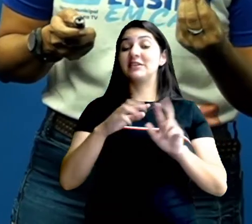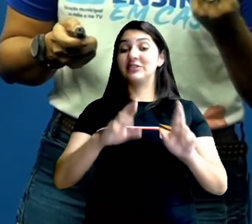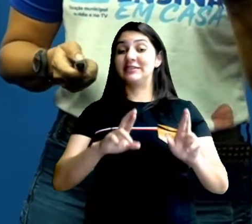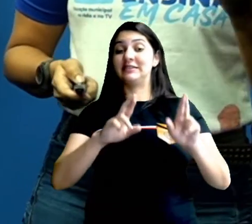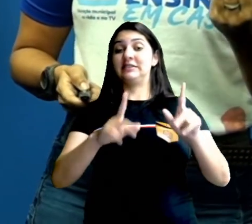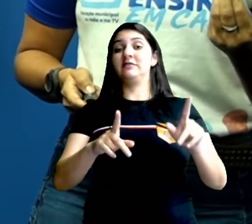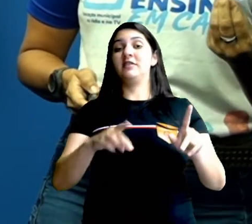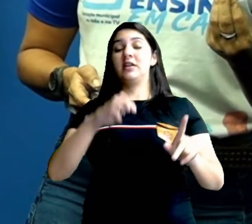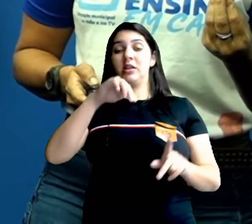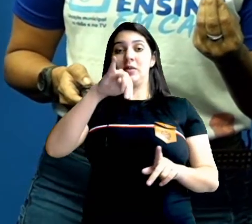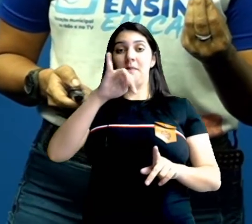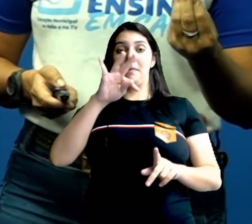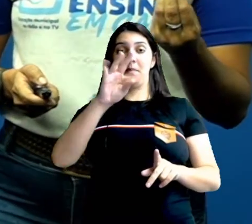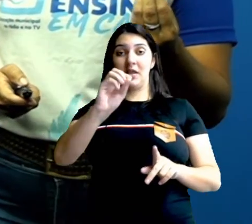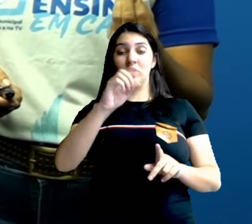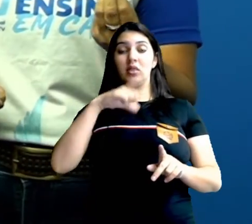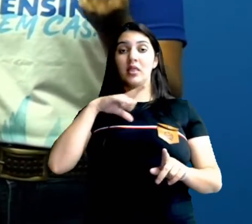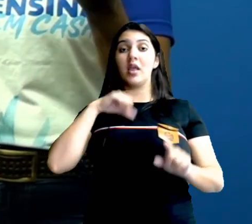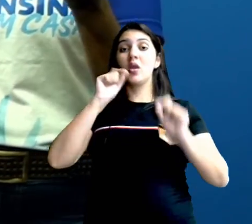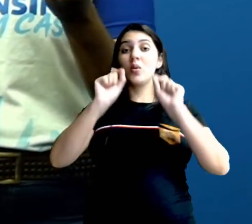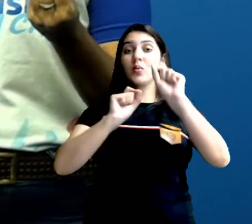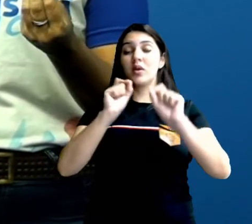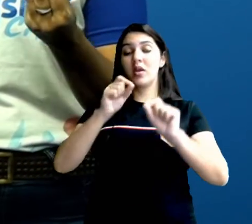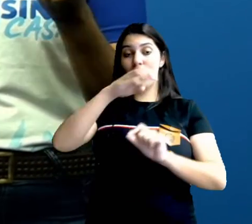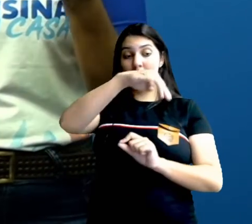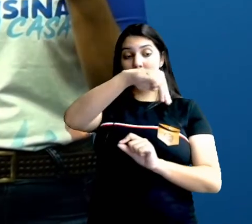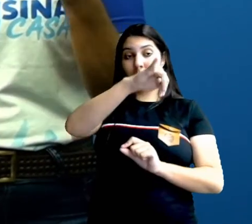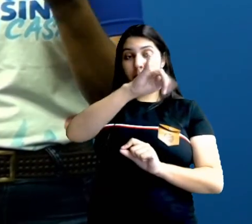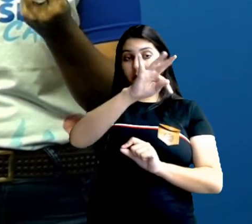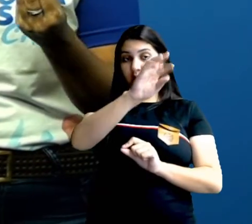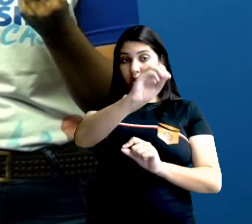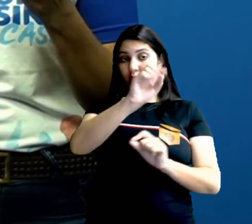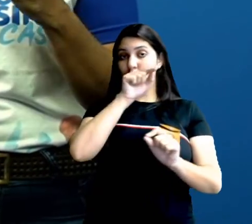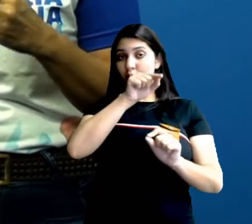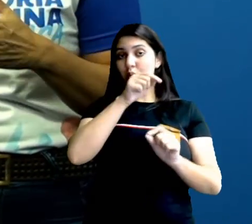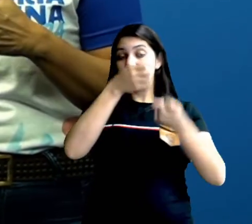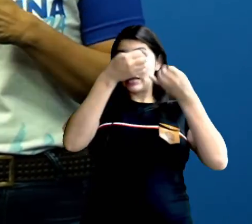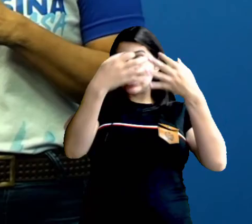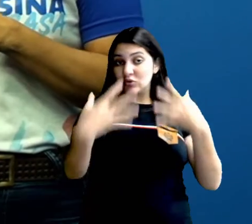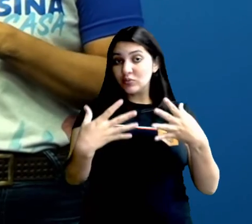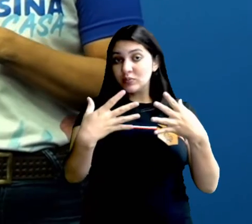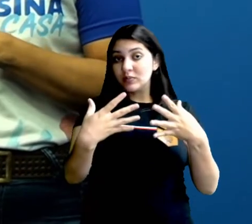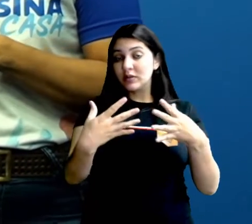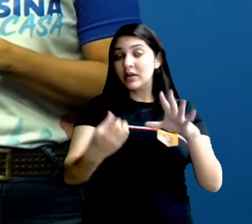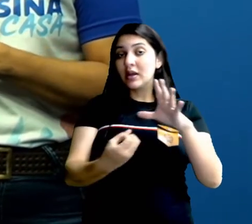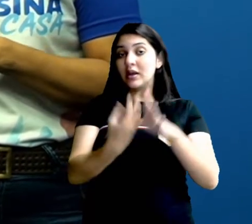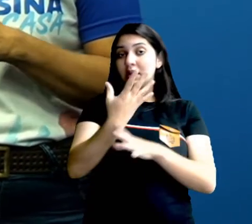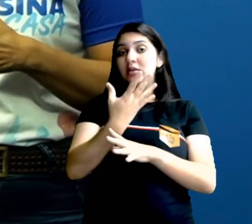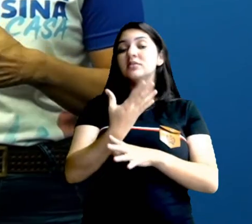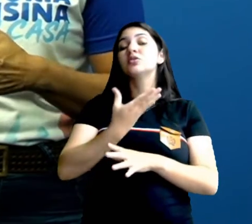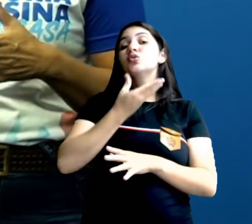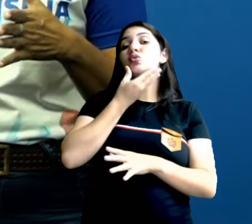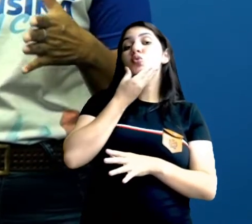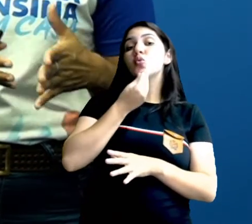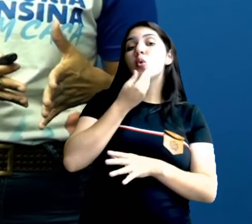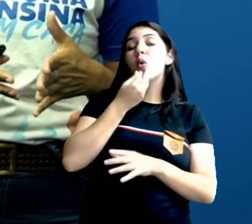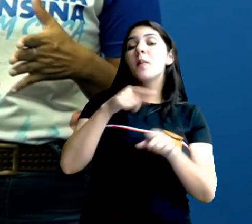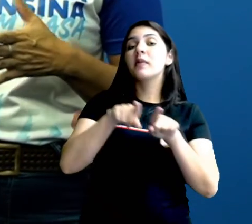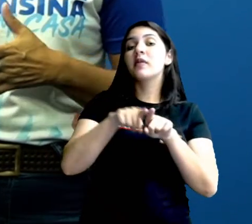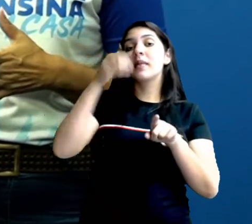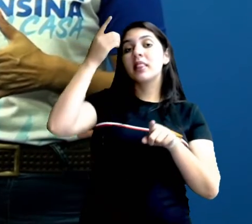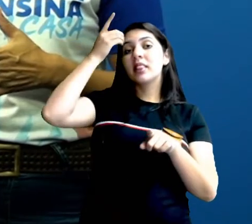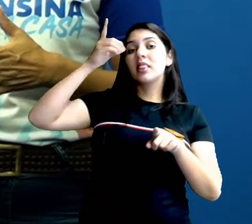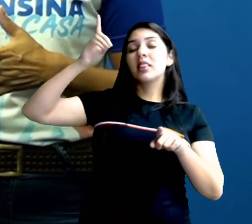mito, ele tem o seguinte, ó. O mito, ele explica a origem de homens e deuses,